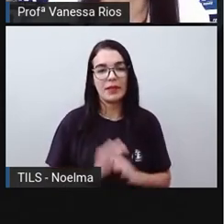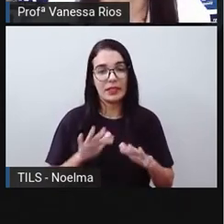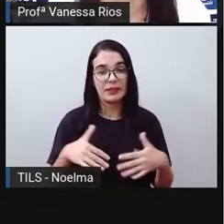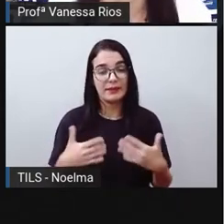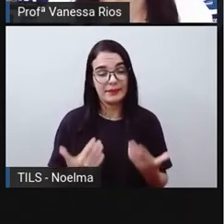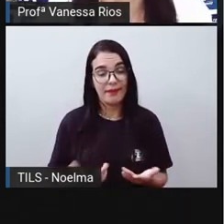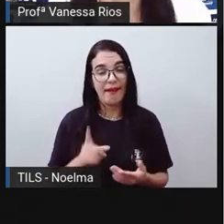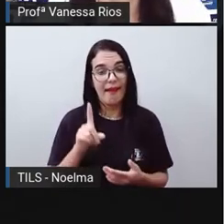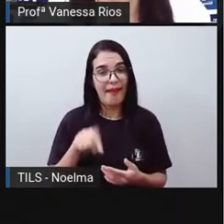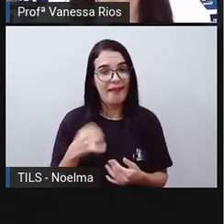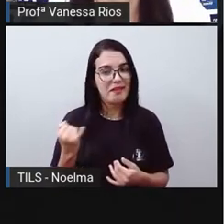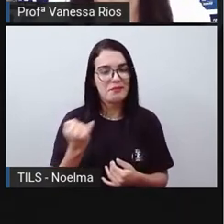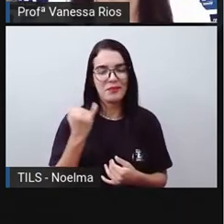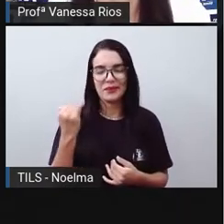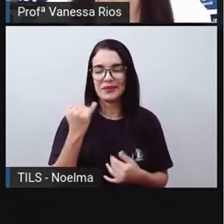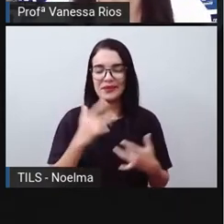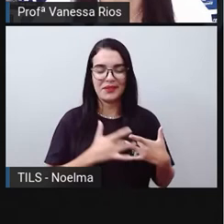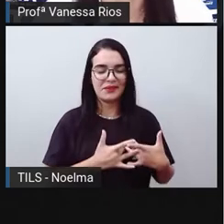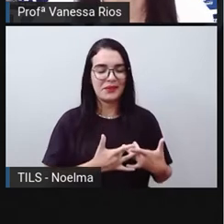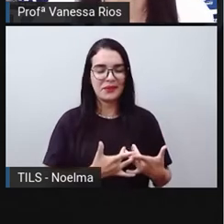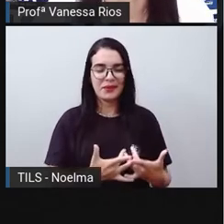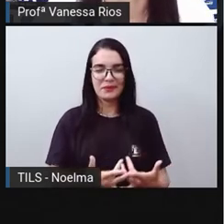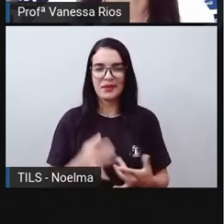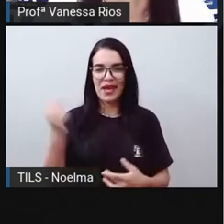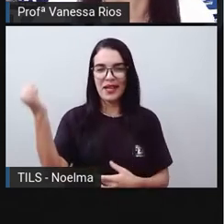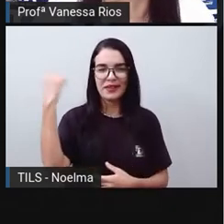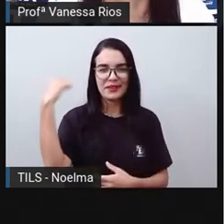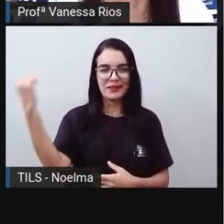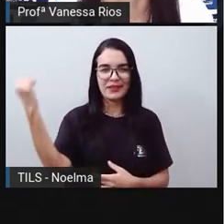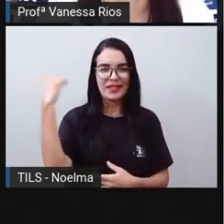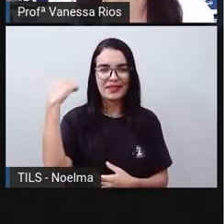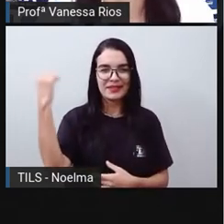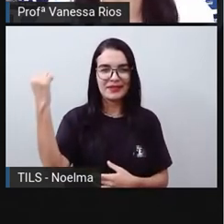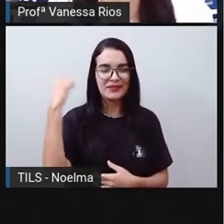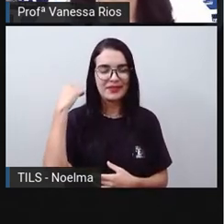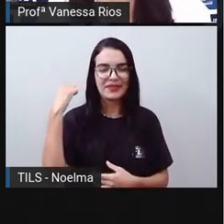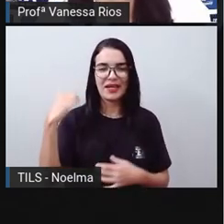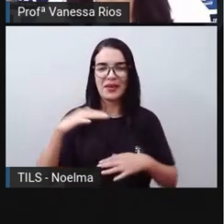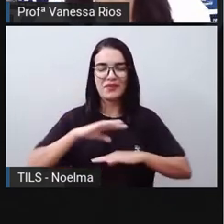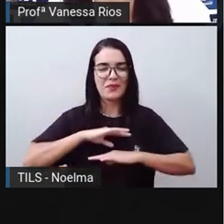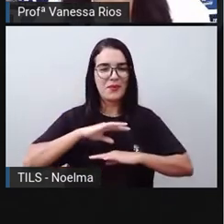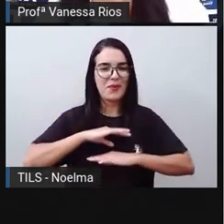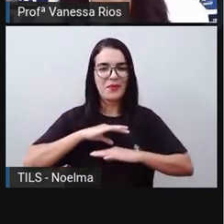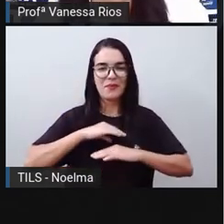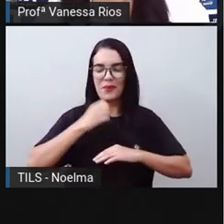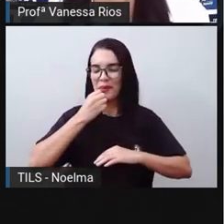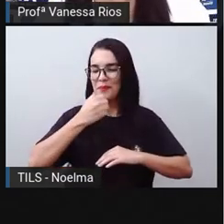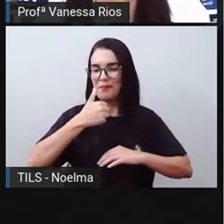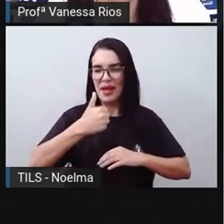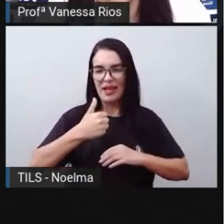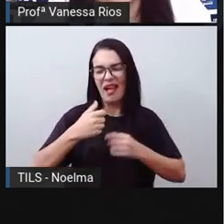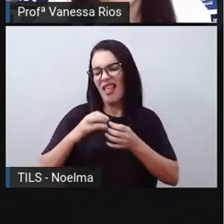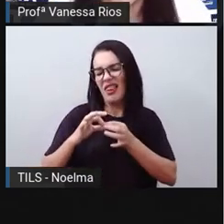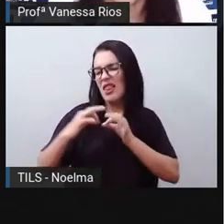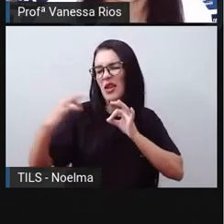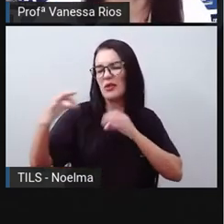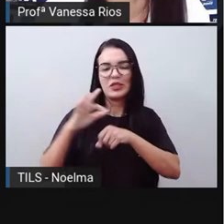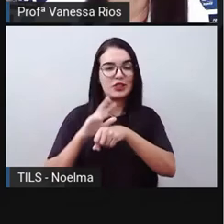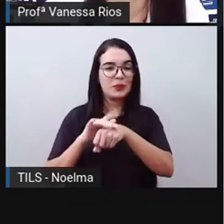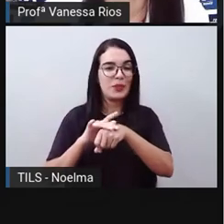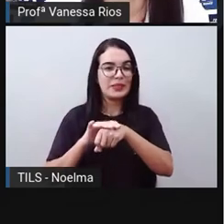física, vai contribuir para que o nosso corpo funcione bem e a gente fique longe aí de diversas